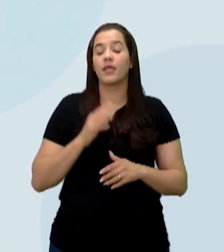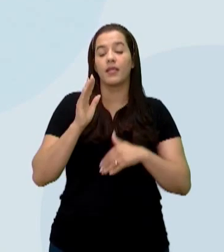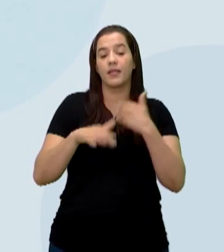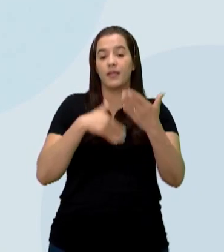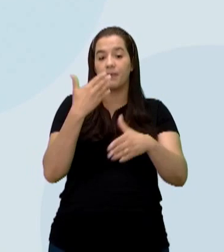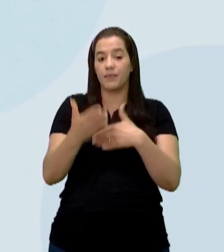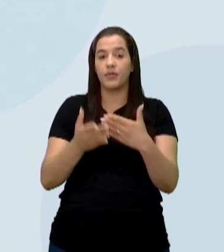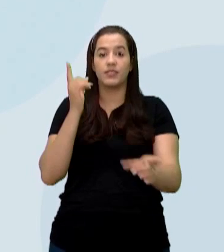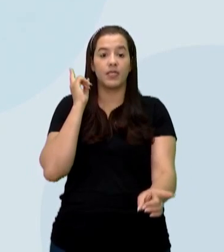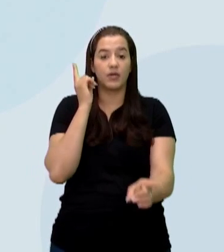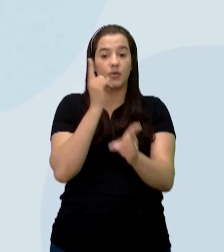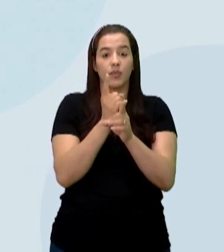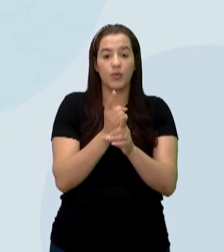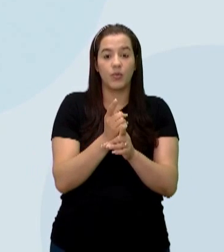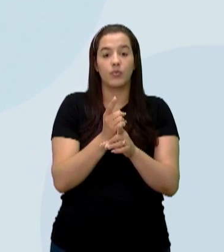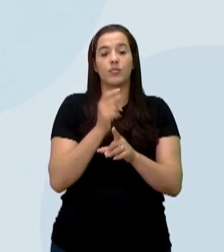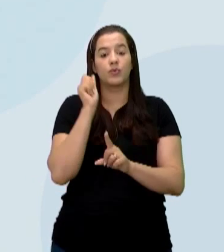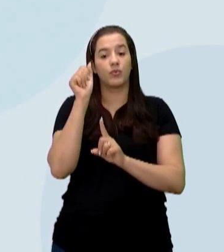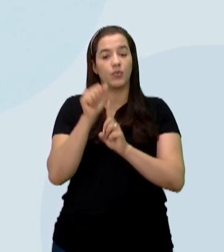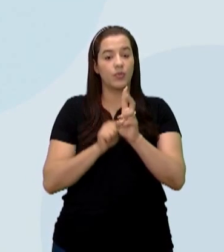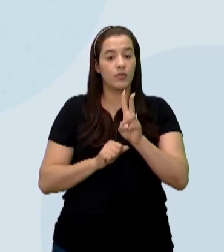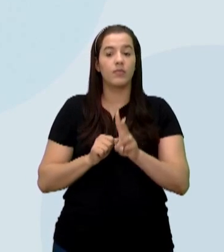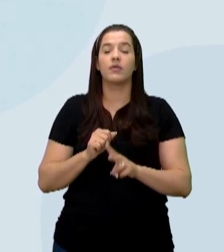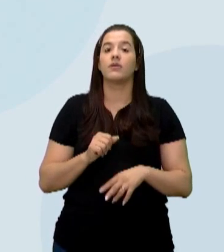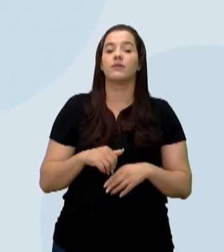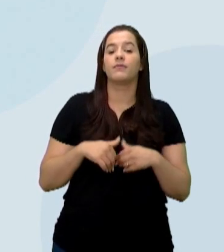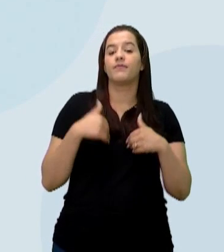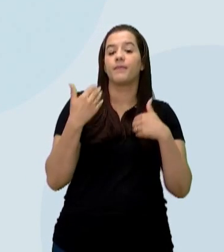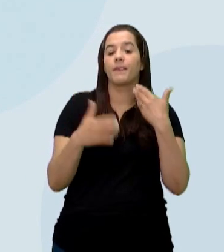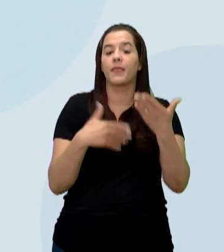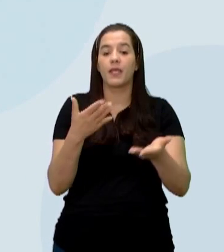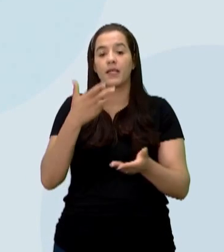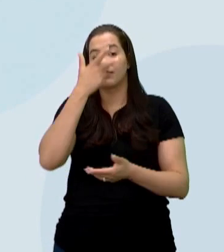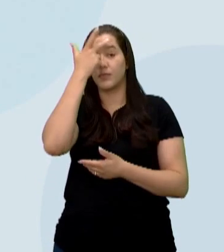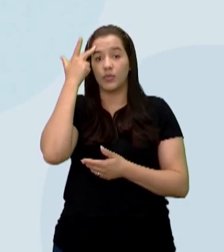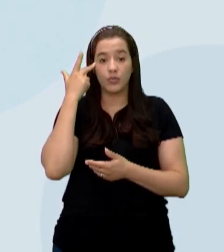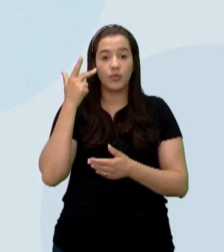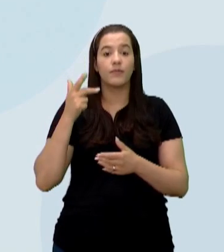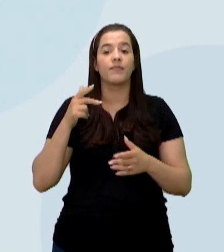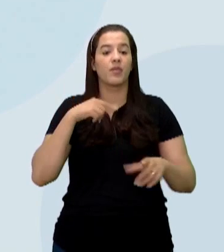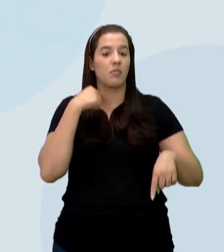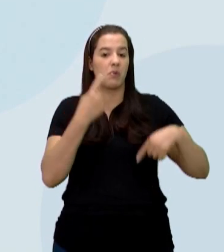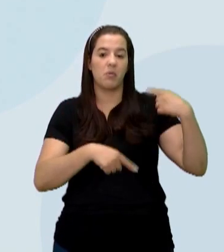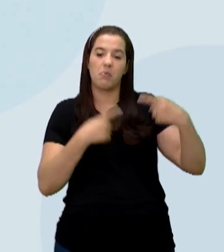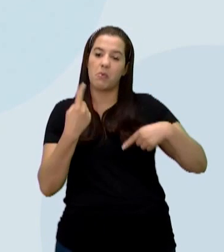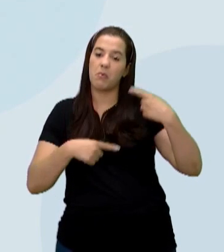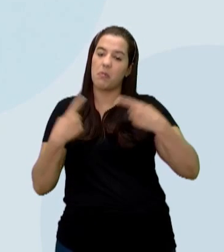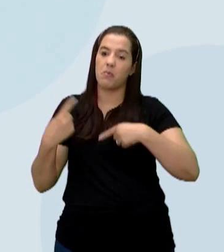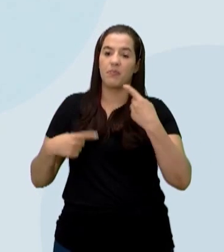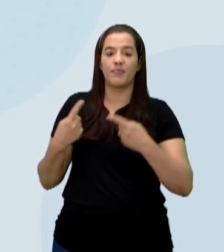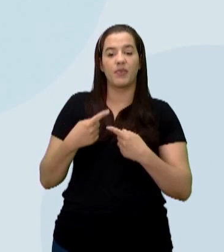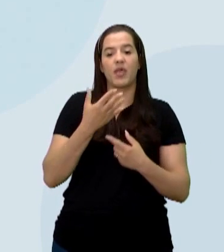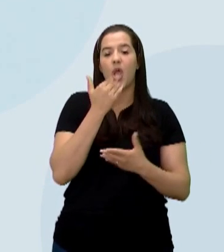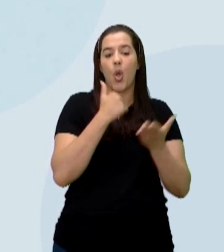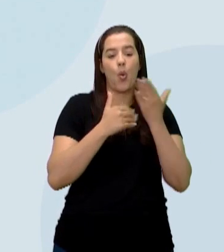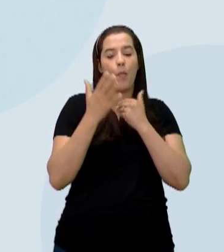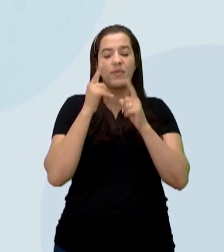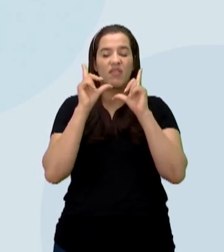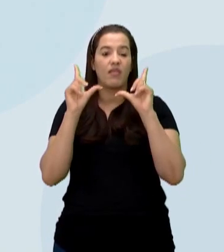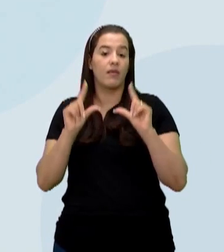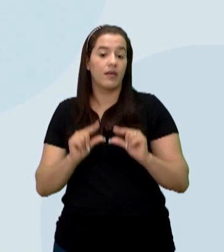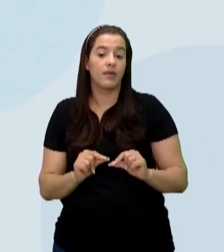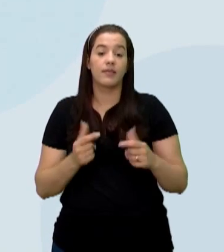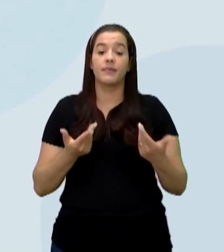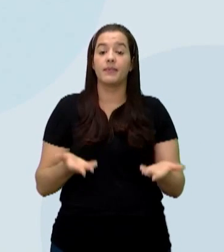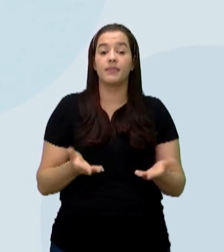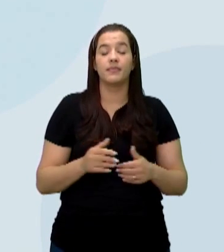Terra foi, né? Depois de 2 meses, né? Isso. A tripulação começou a se rebelar, pois os mantimentos já estavam